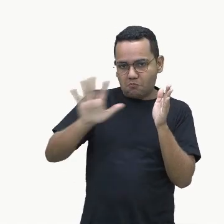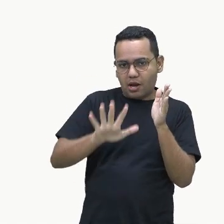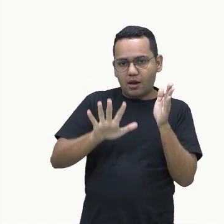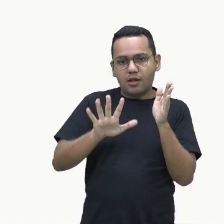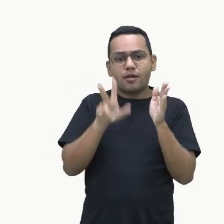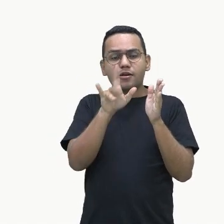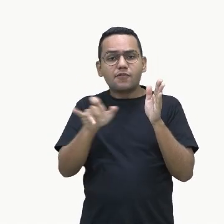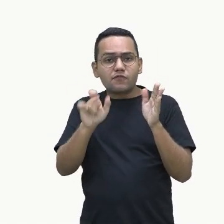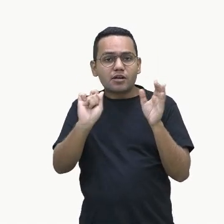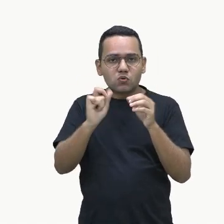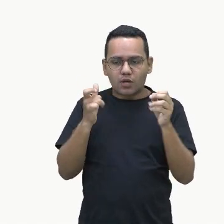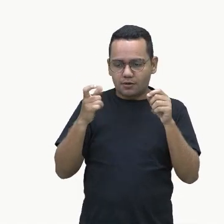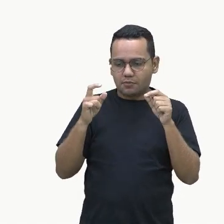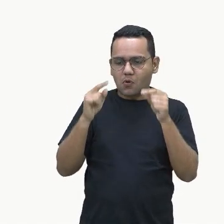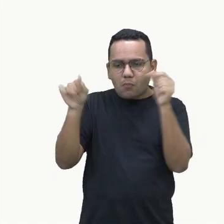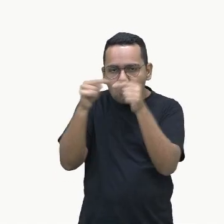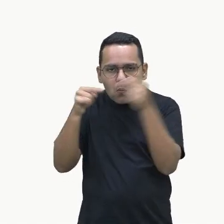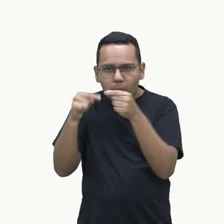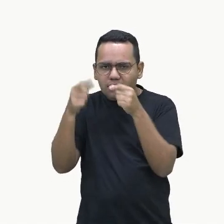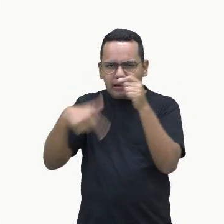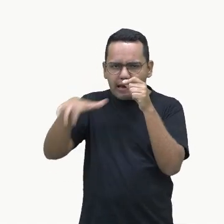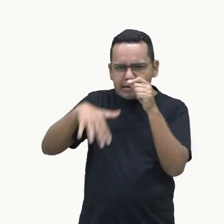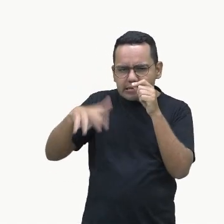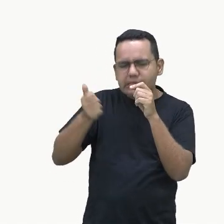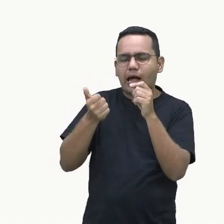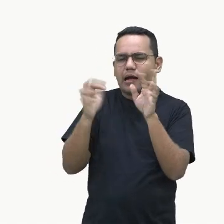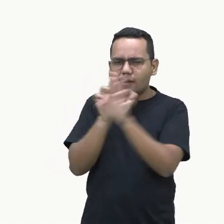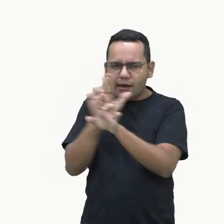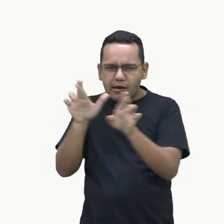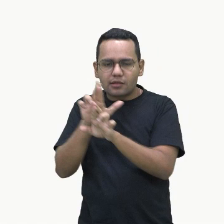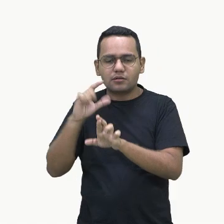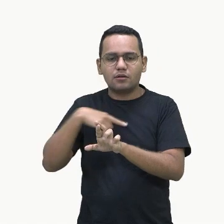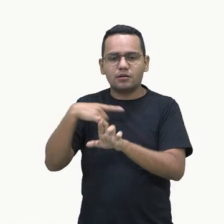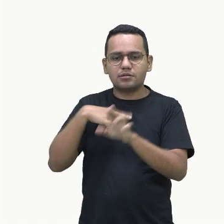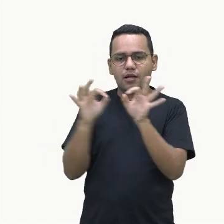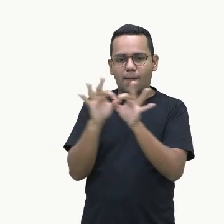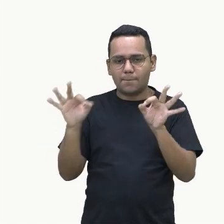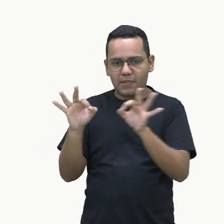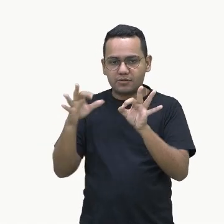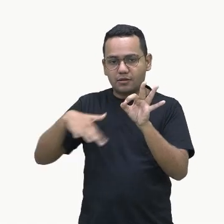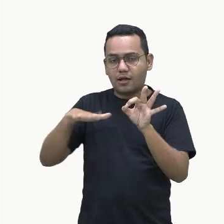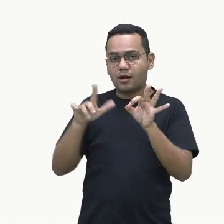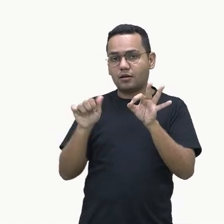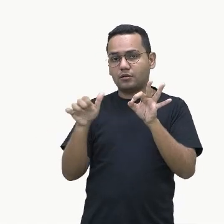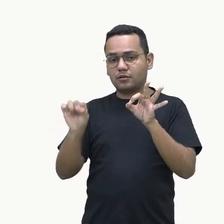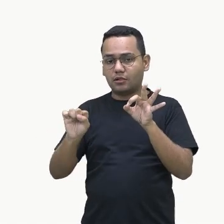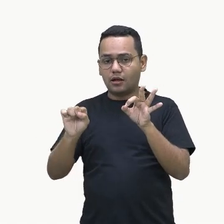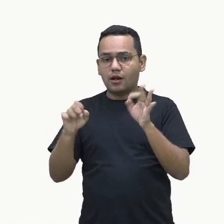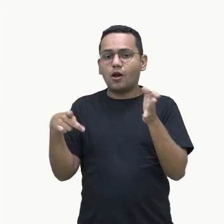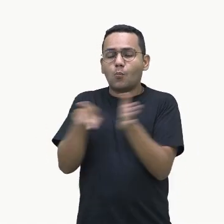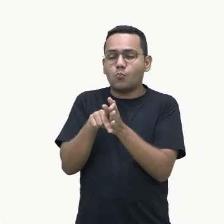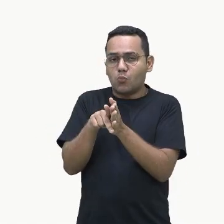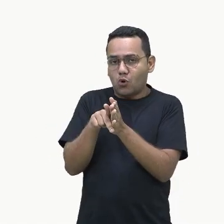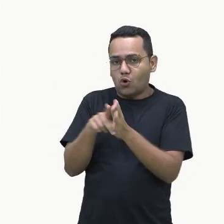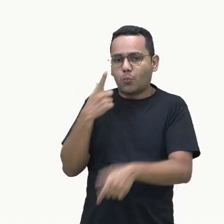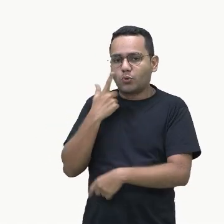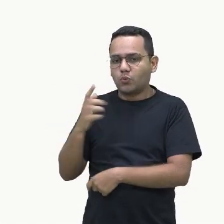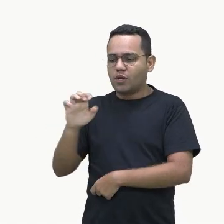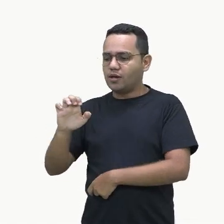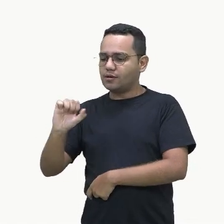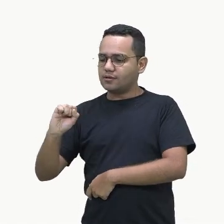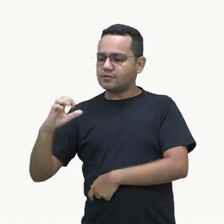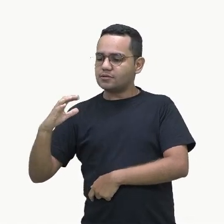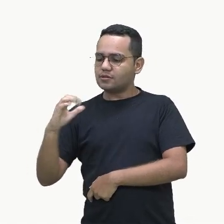uma relação entre as medidas dos lados desse triângulo retângulo escaleno. Olha aí,